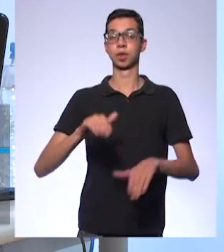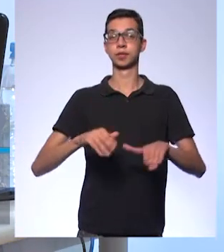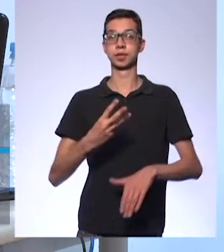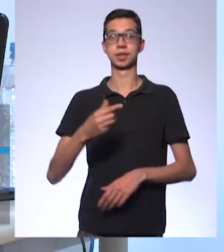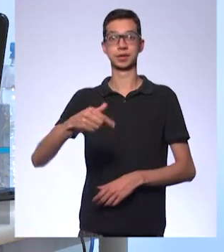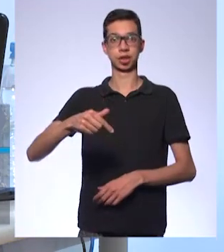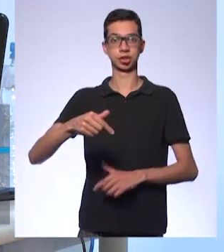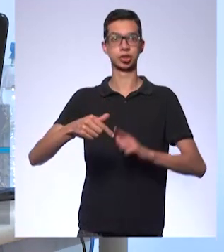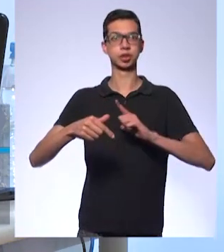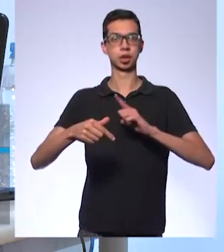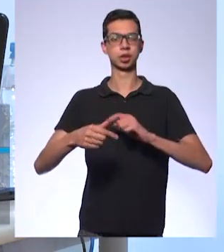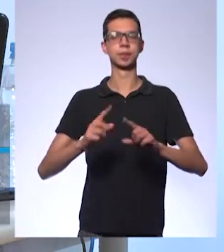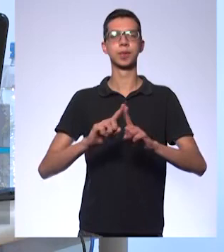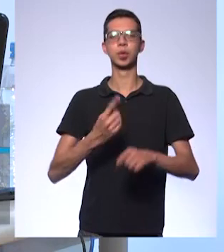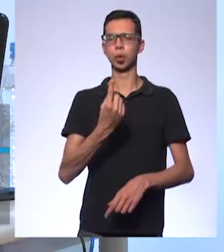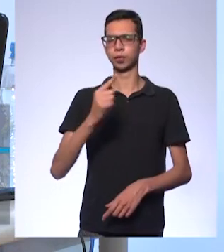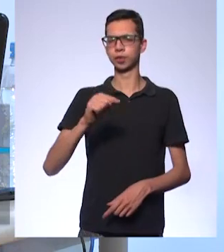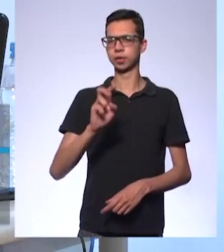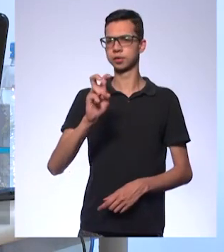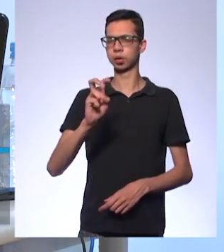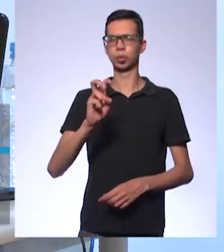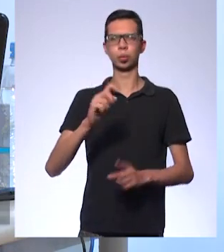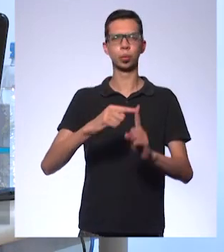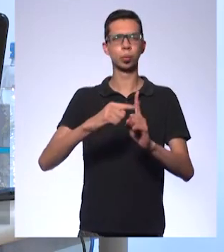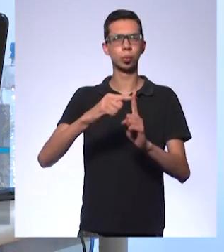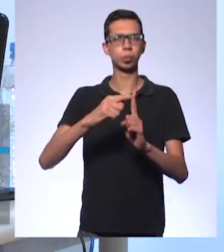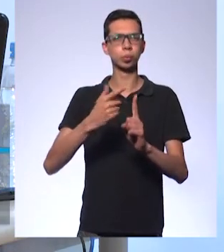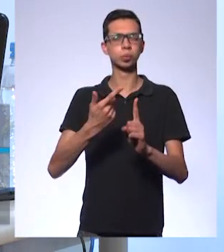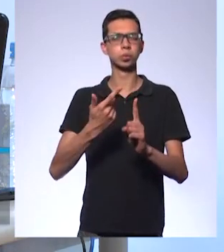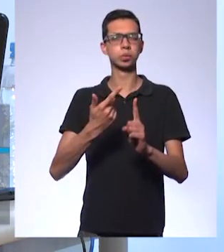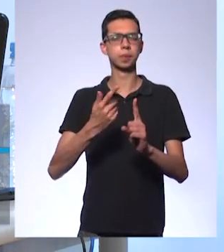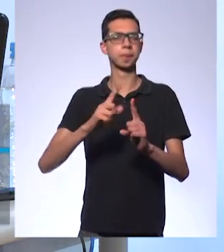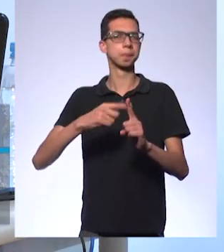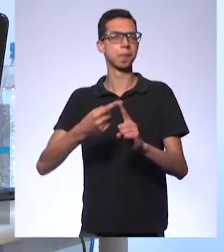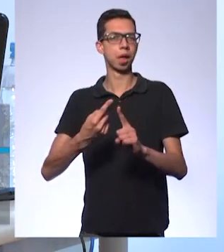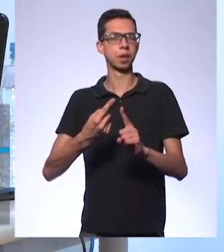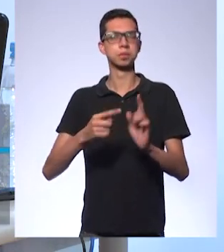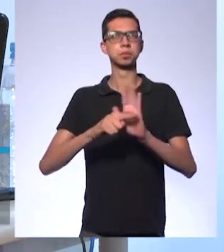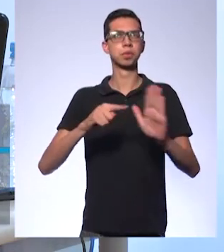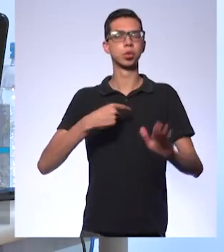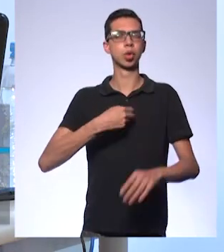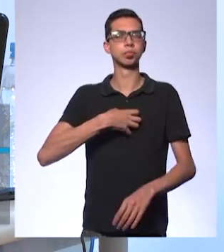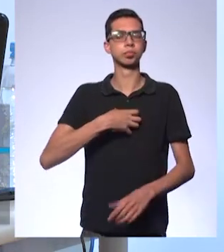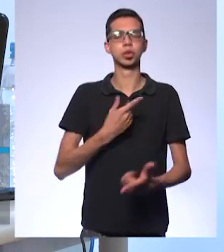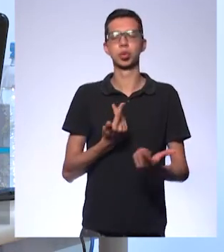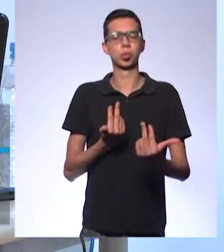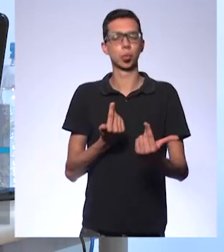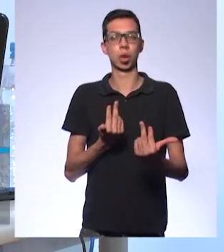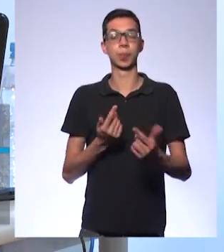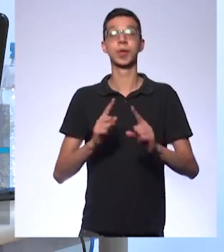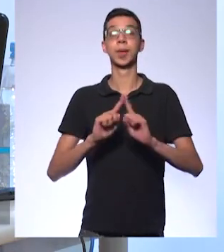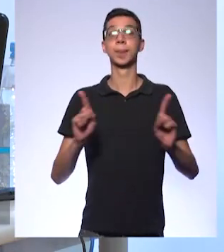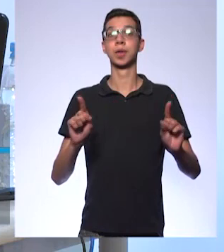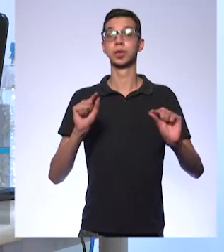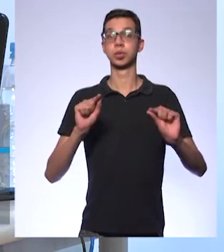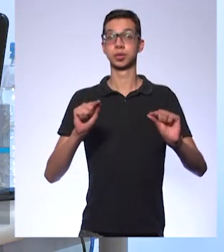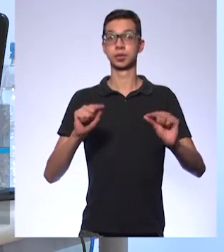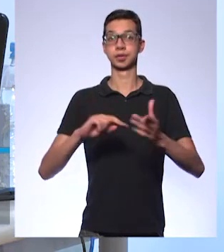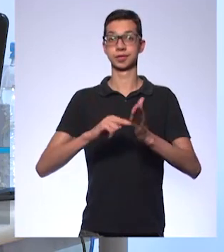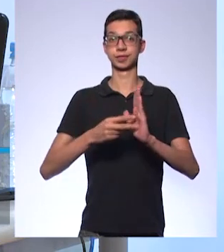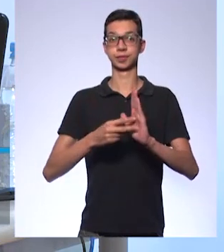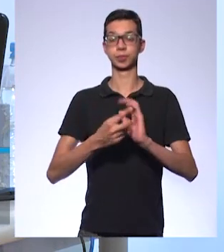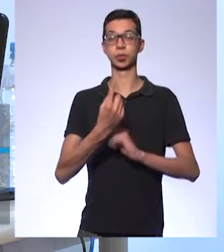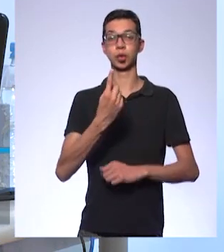bem. E 1,5, assim, para mim, para mais ou para menos, eu sinto que eu estou a mesma coisa. Agora, o que é esse negócio,